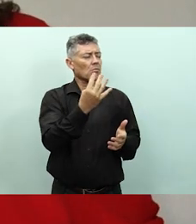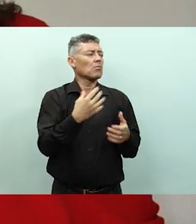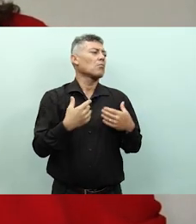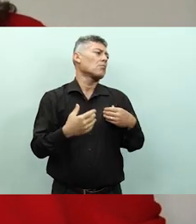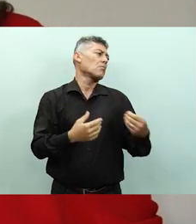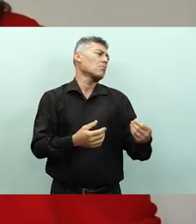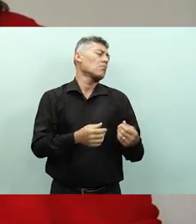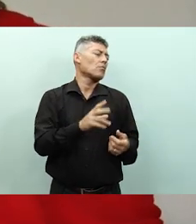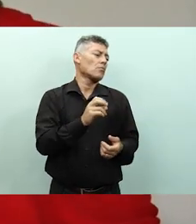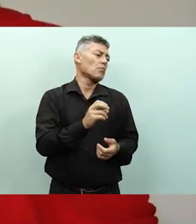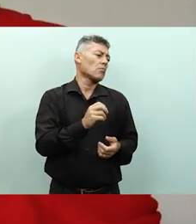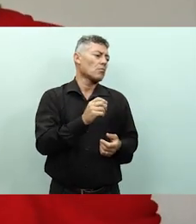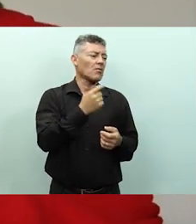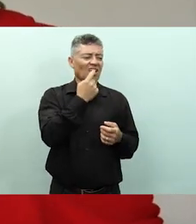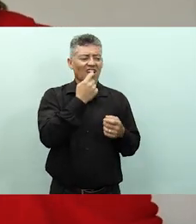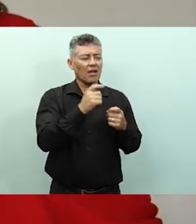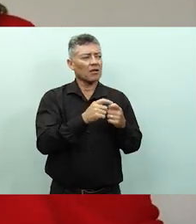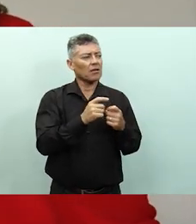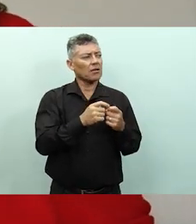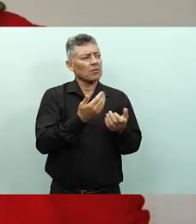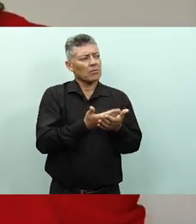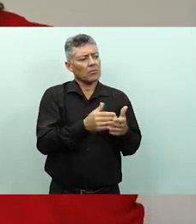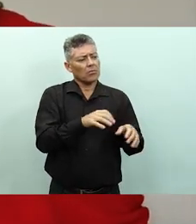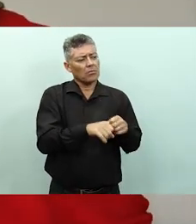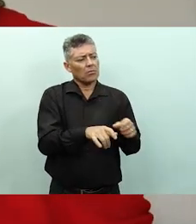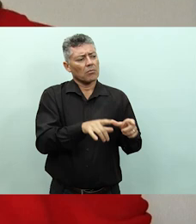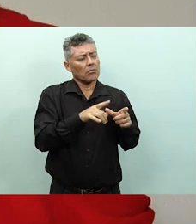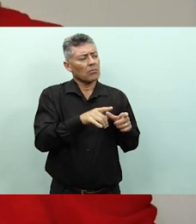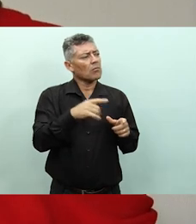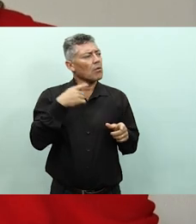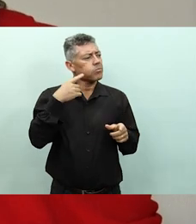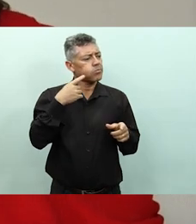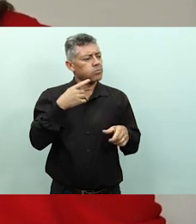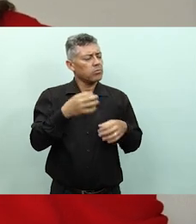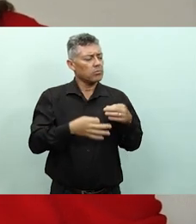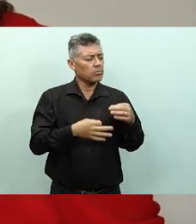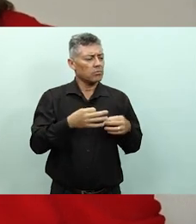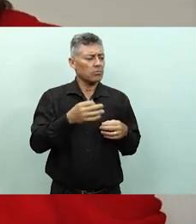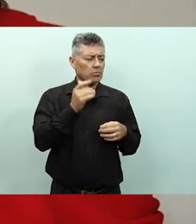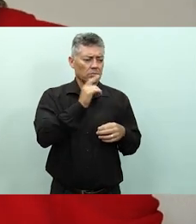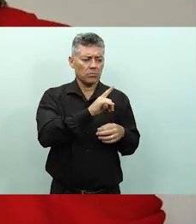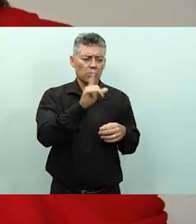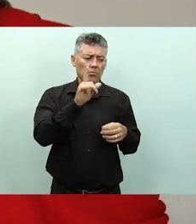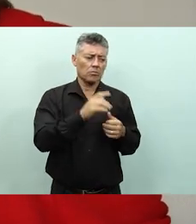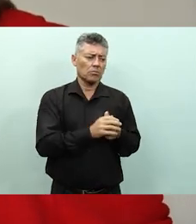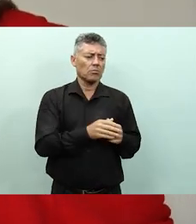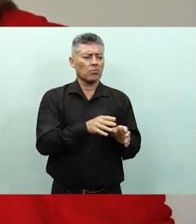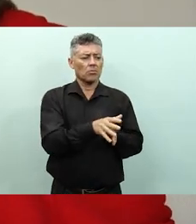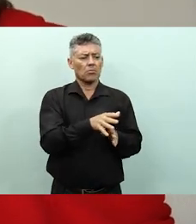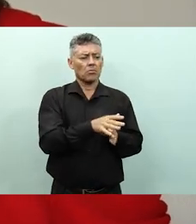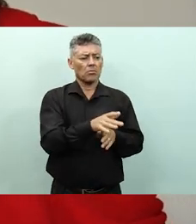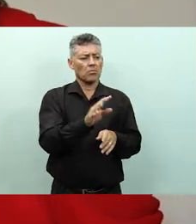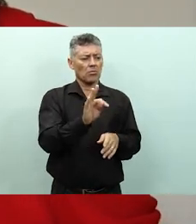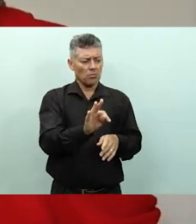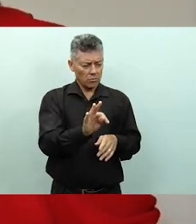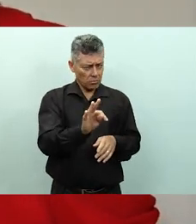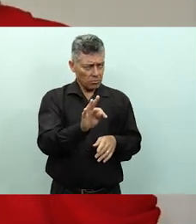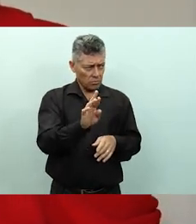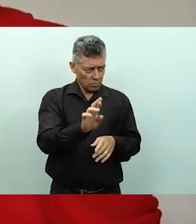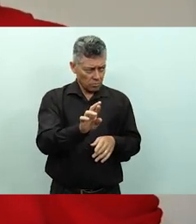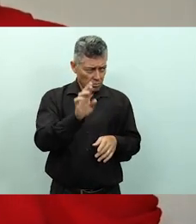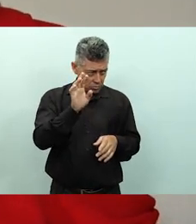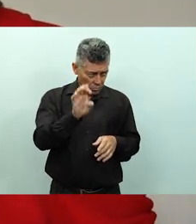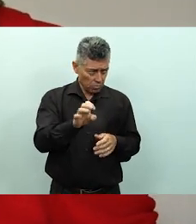era dentista, depois estudou, se formou em direito, não é? E foi conselheiro do Tribunal de Contas aqui